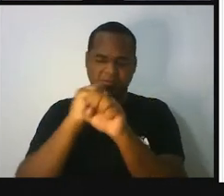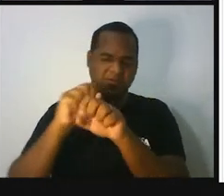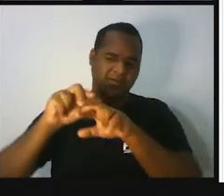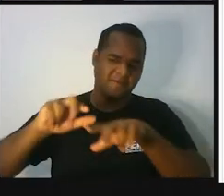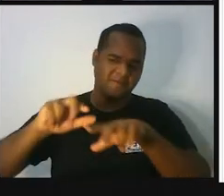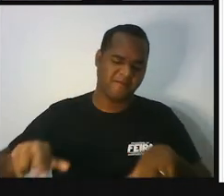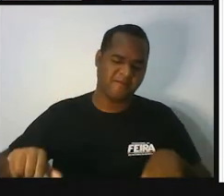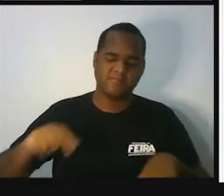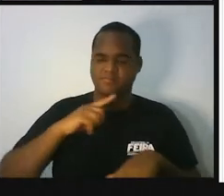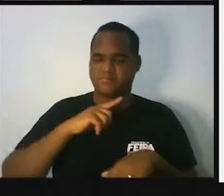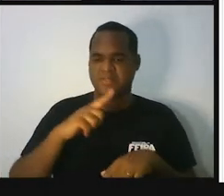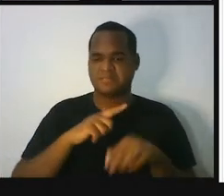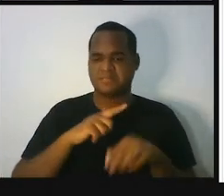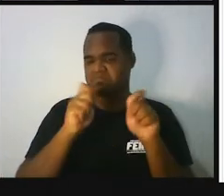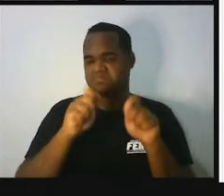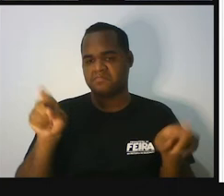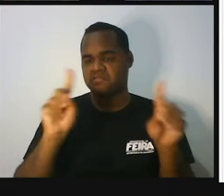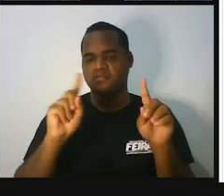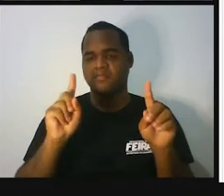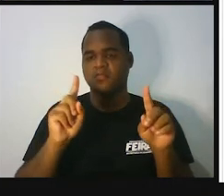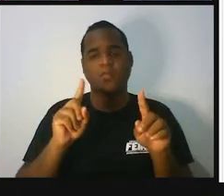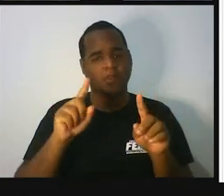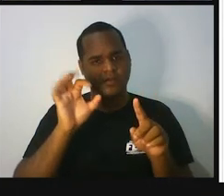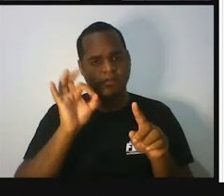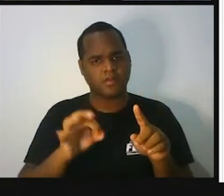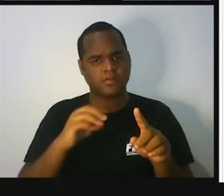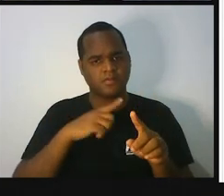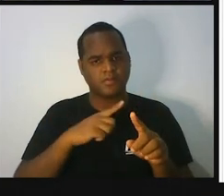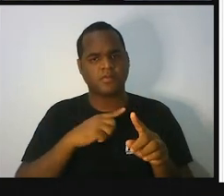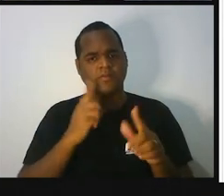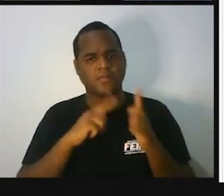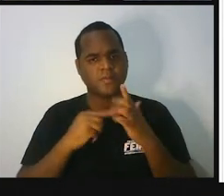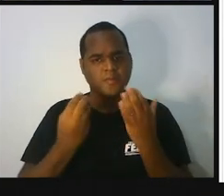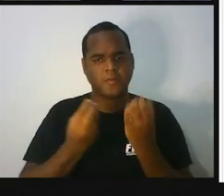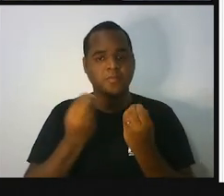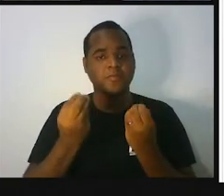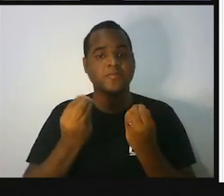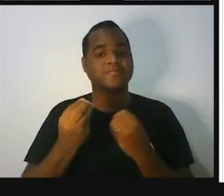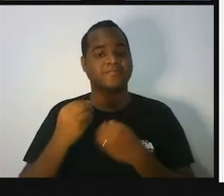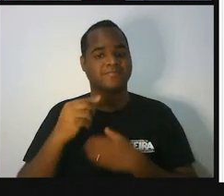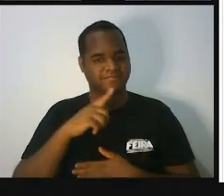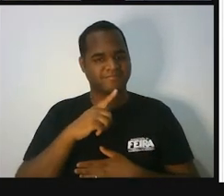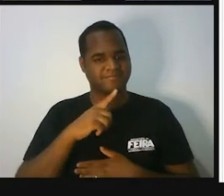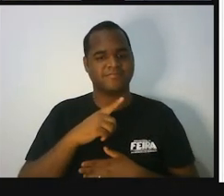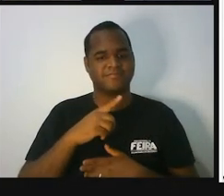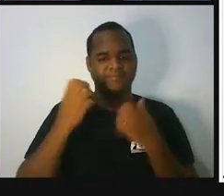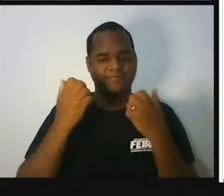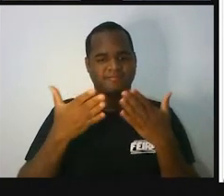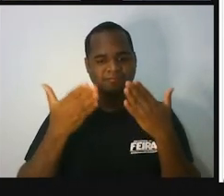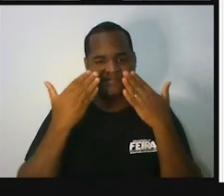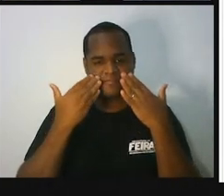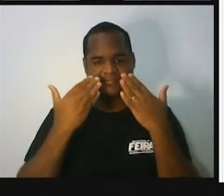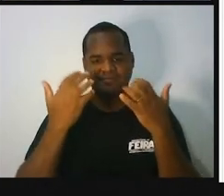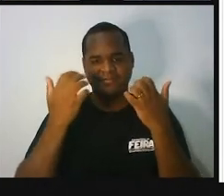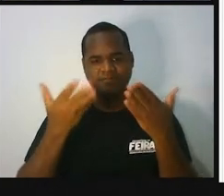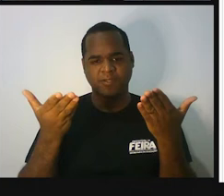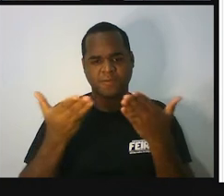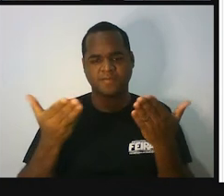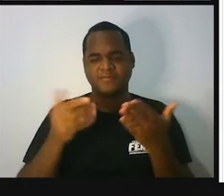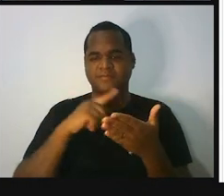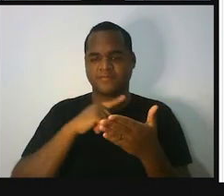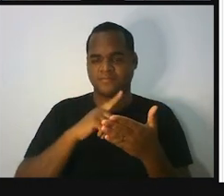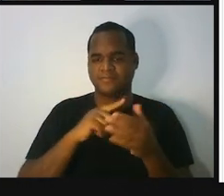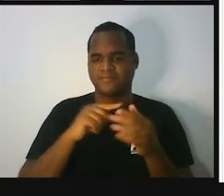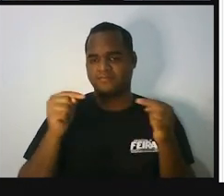né? Existe, professor? Tem como? Tem. E é isso que eu vou mostrar para você aqui e agora